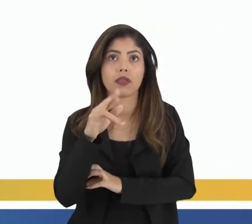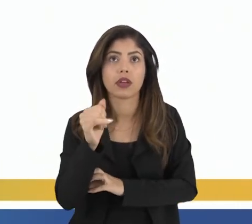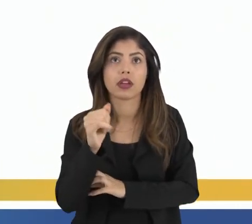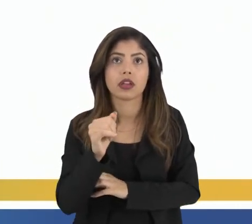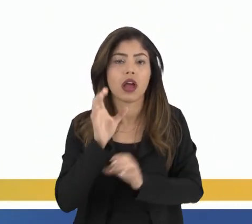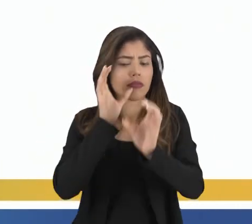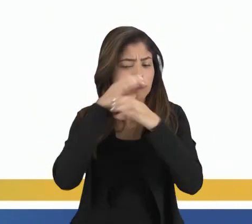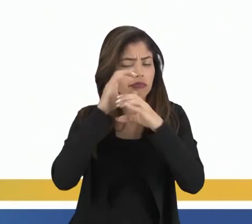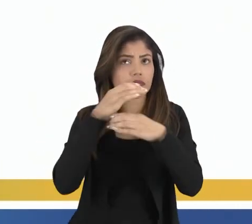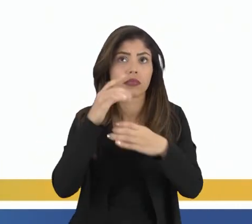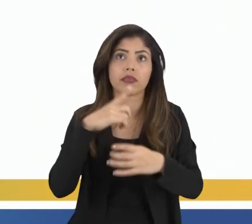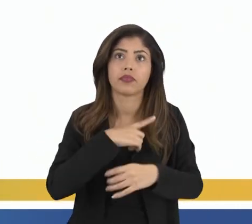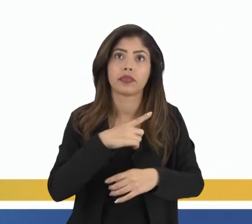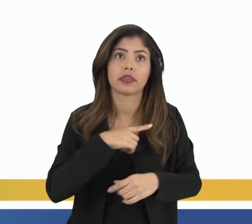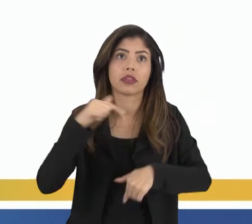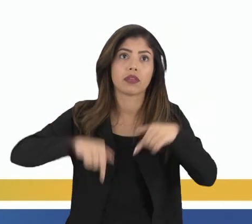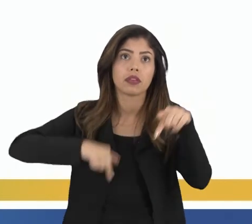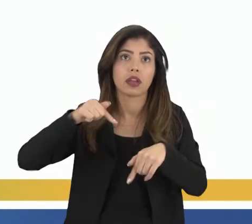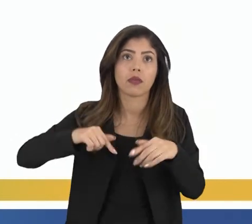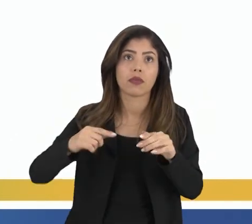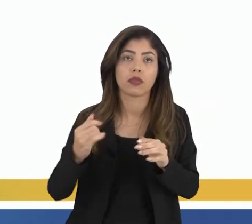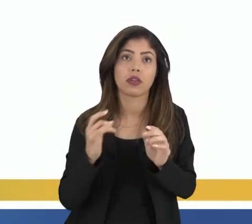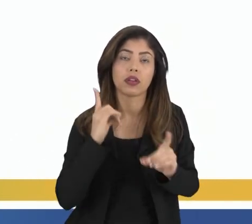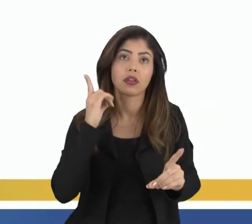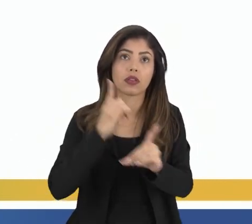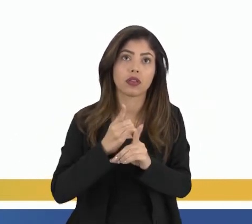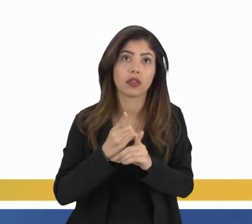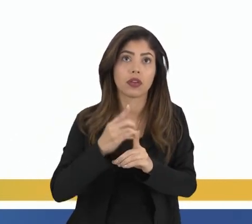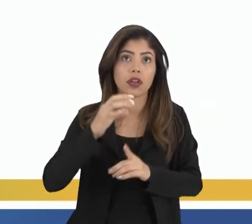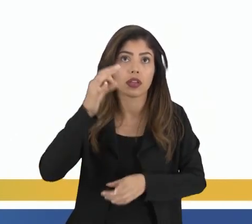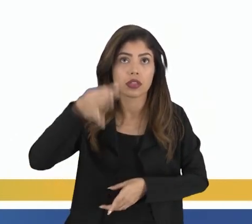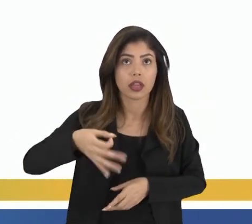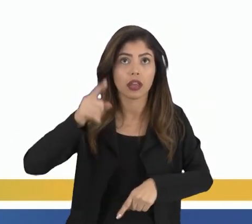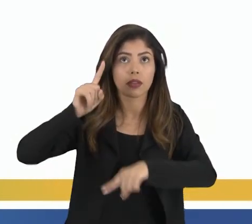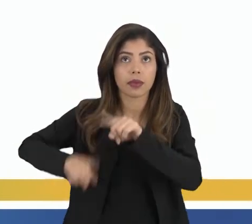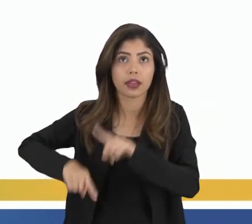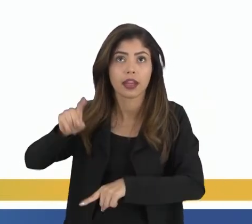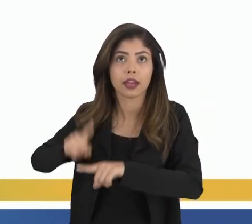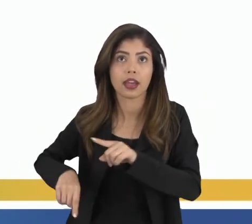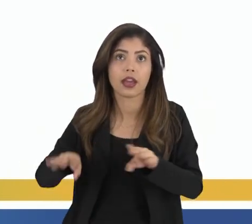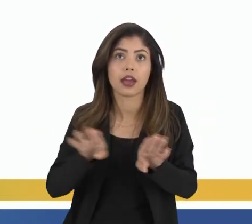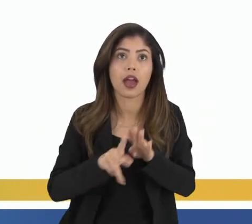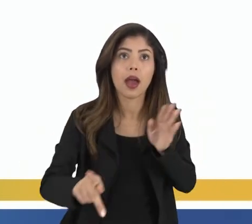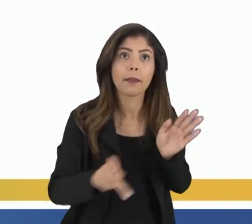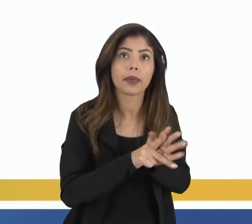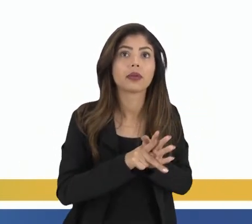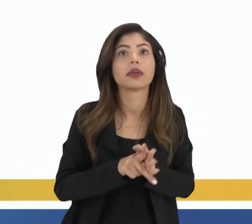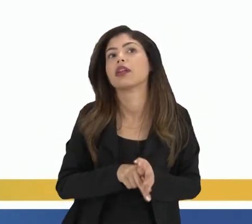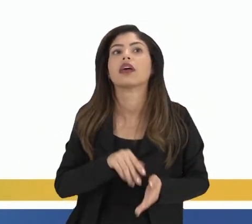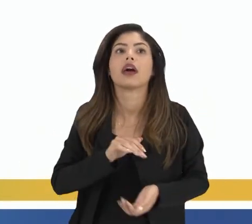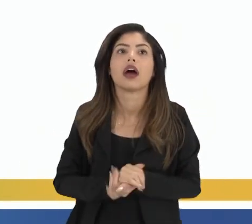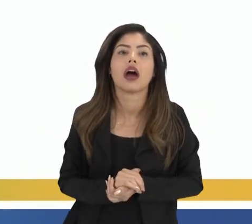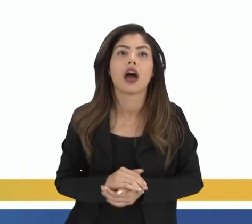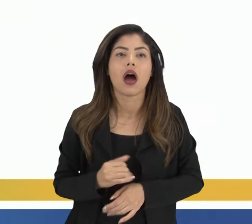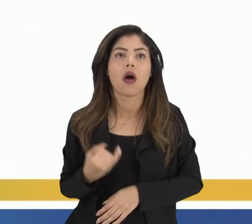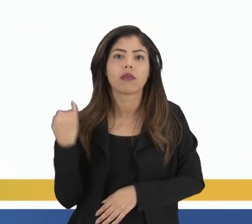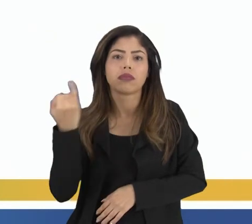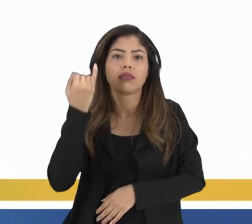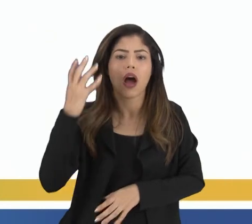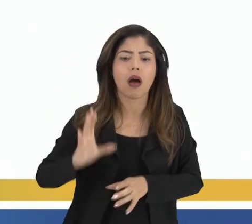suas unidades formadoras. Em uma análise laboratorial, um químico identificou para um certo material as